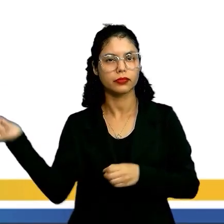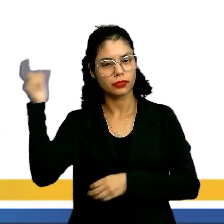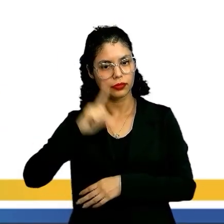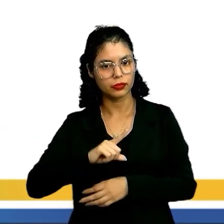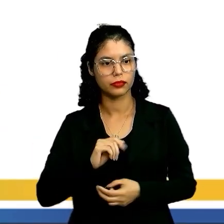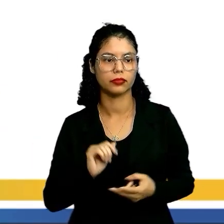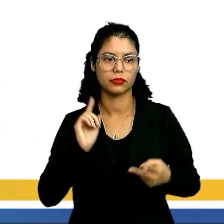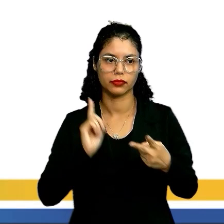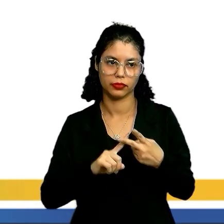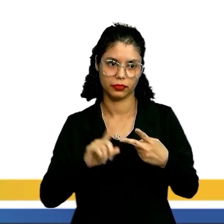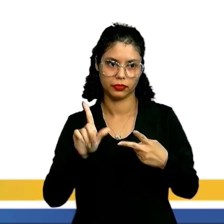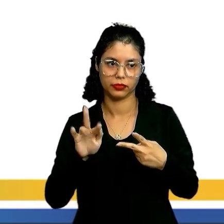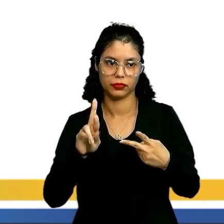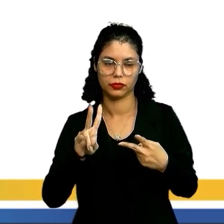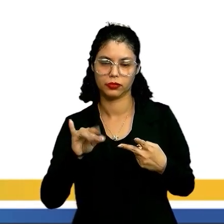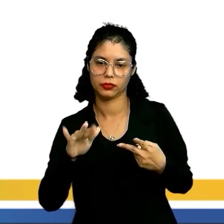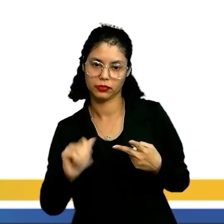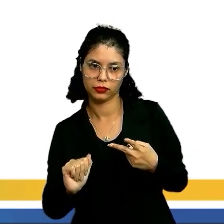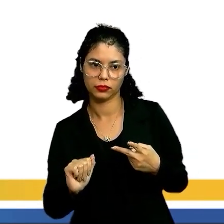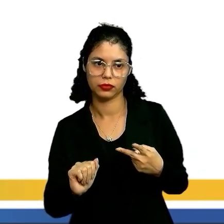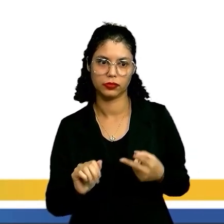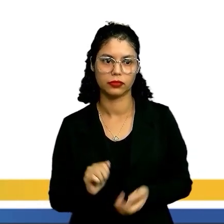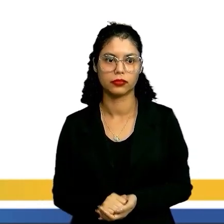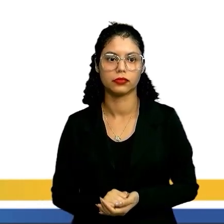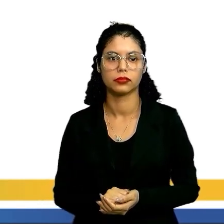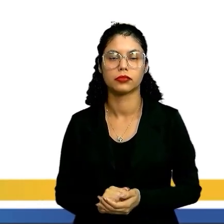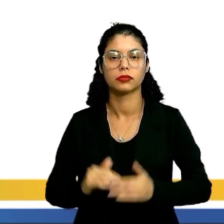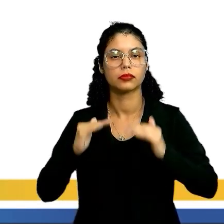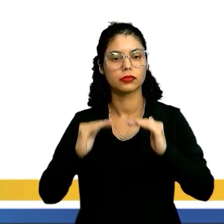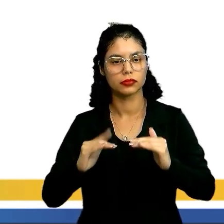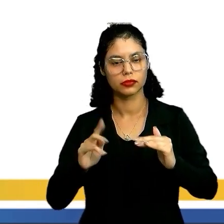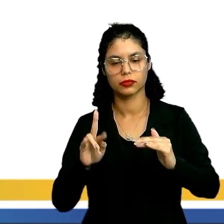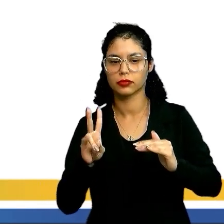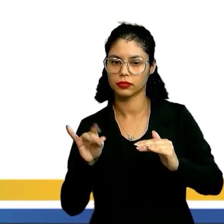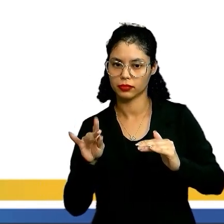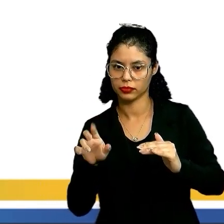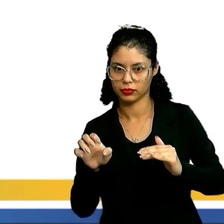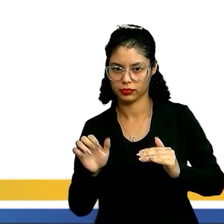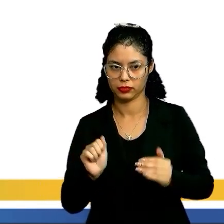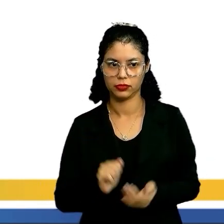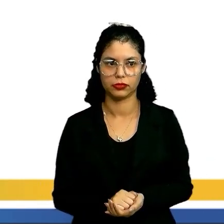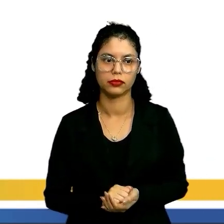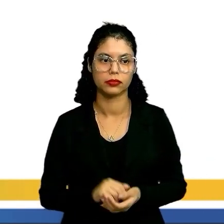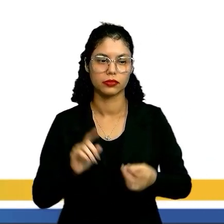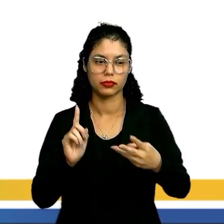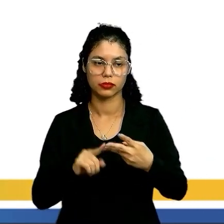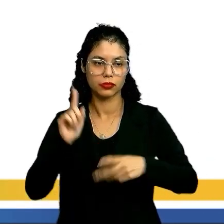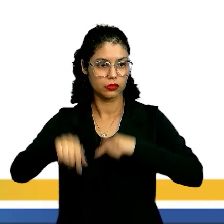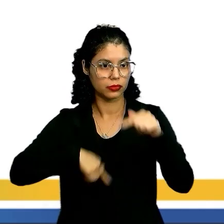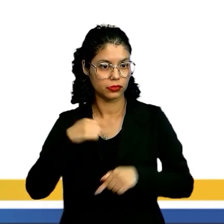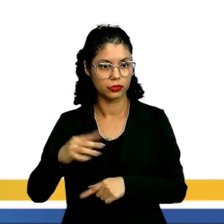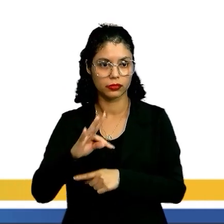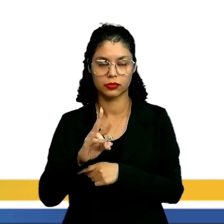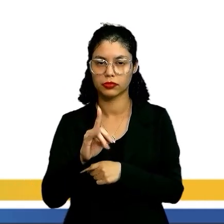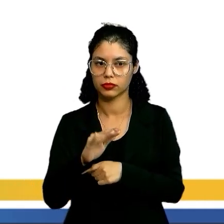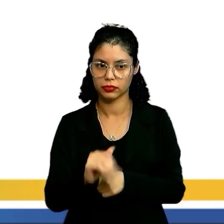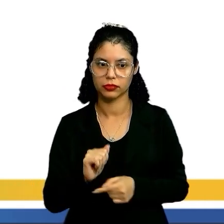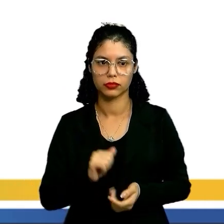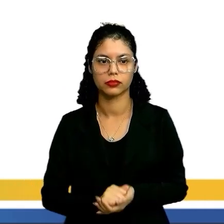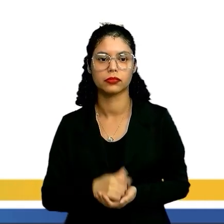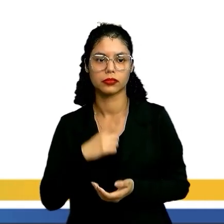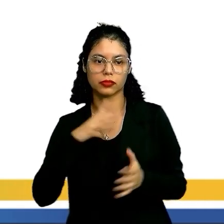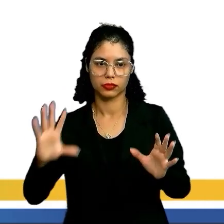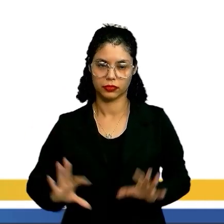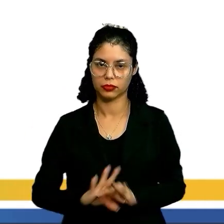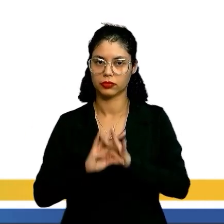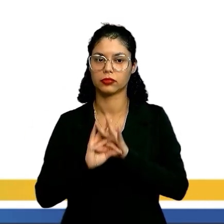luz. Temos o geotropismo, que tem relação com a gravidade. Temos a